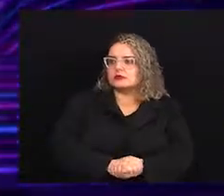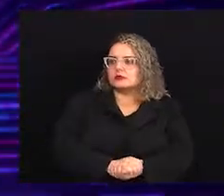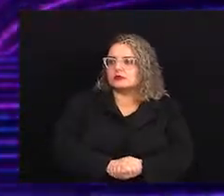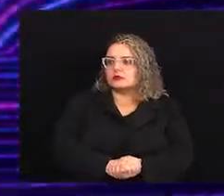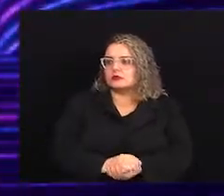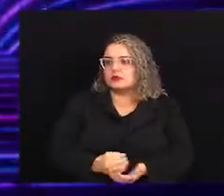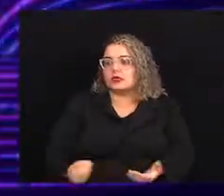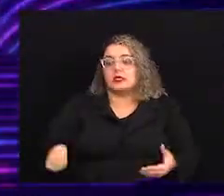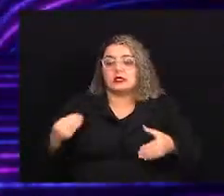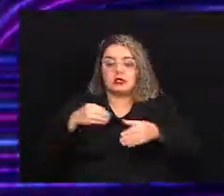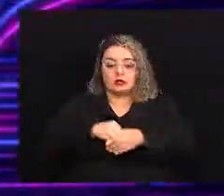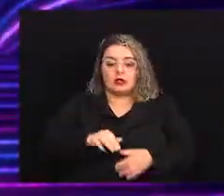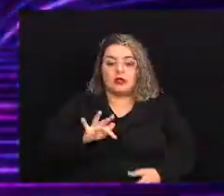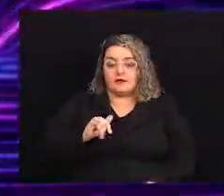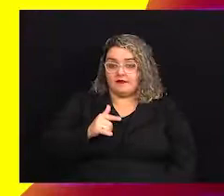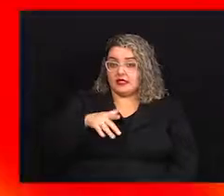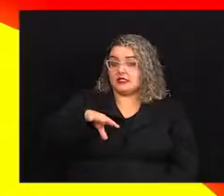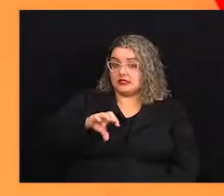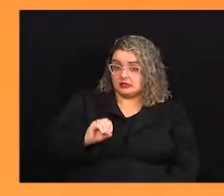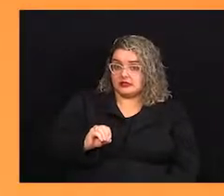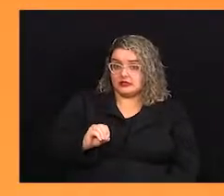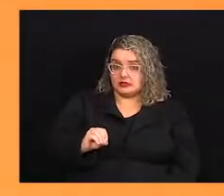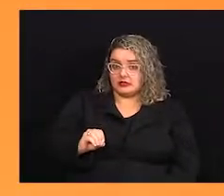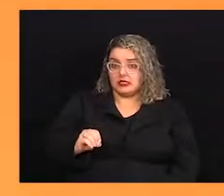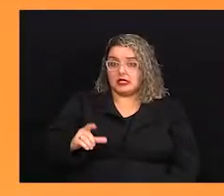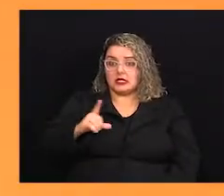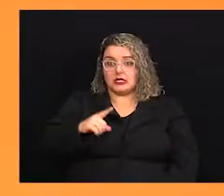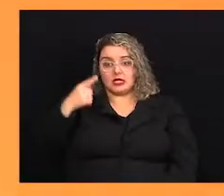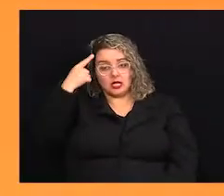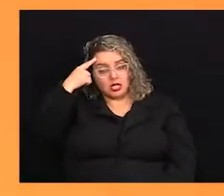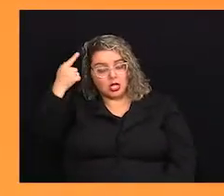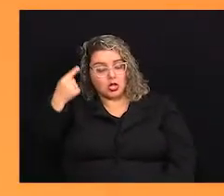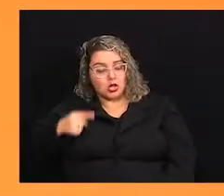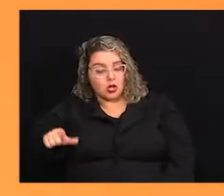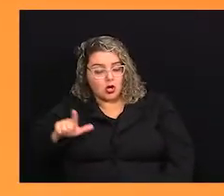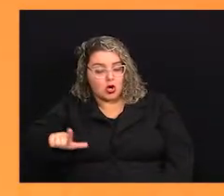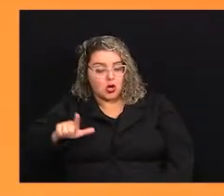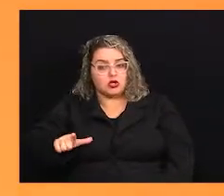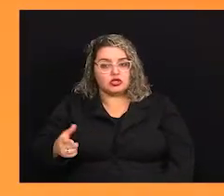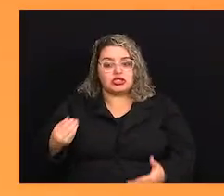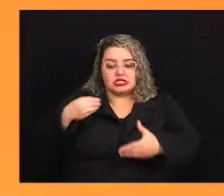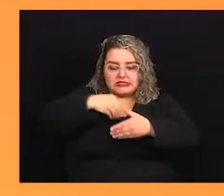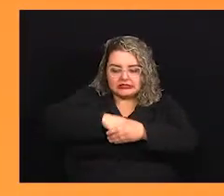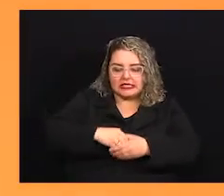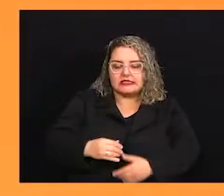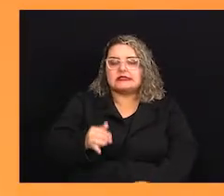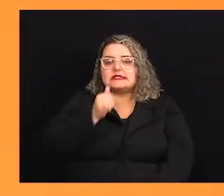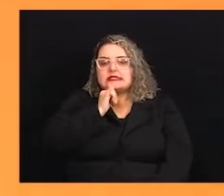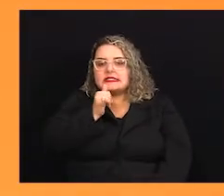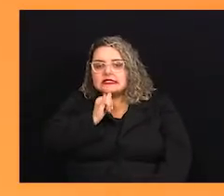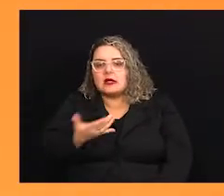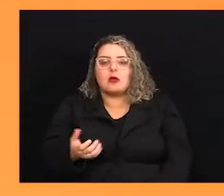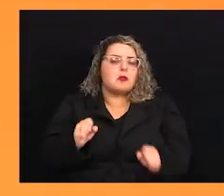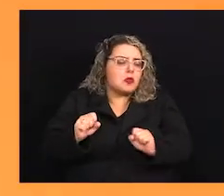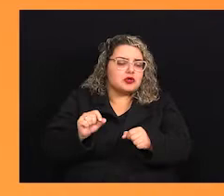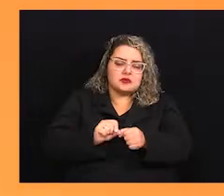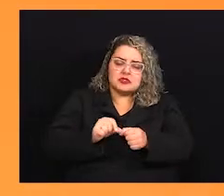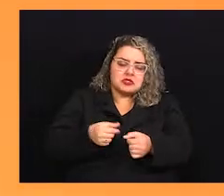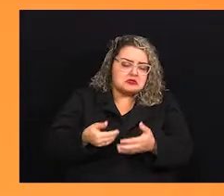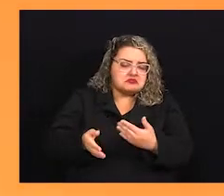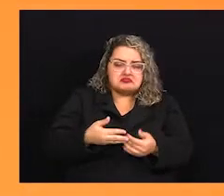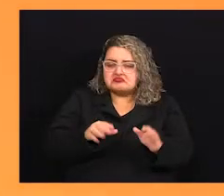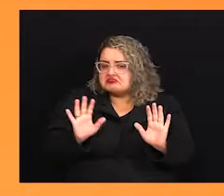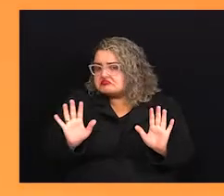Dentro da ficção, desde que você mantenha uma coisa chamada lógica interna da narrativa, você pode fazer o que você quiser, né? Então, o